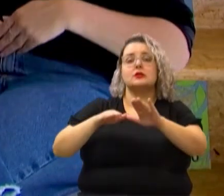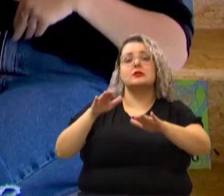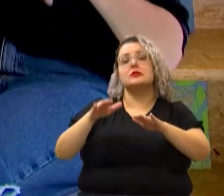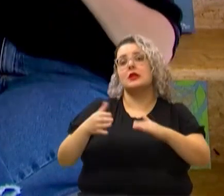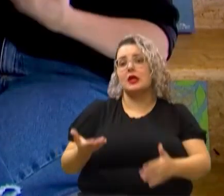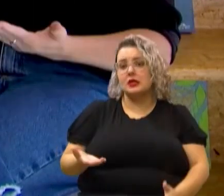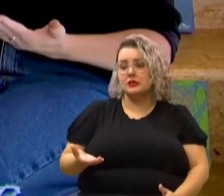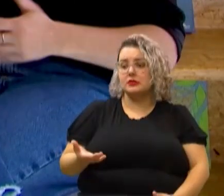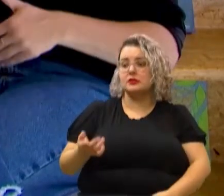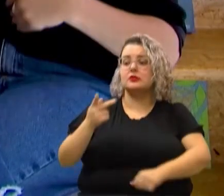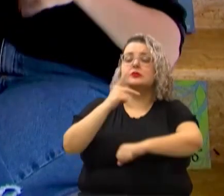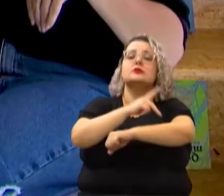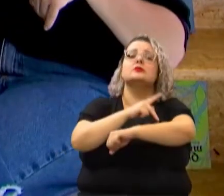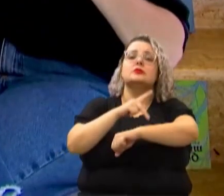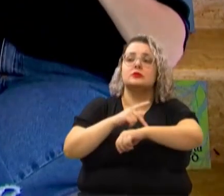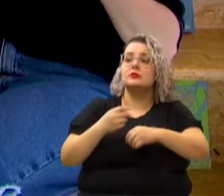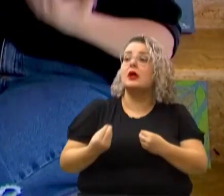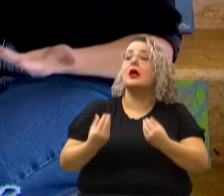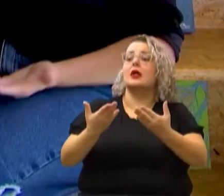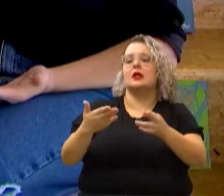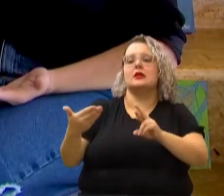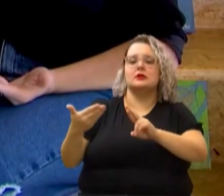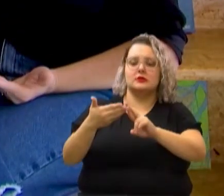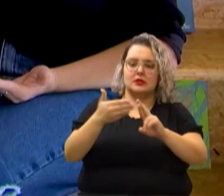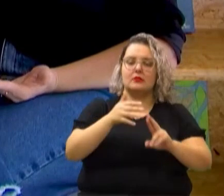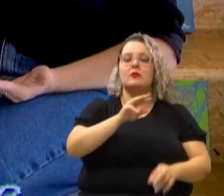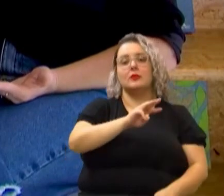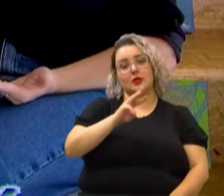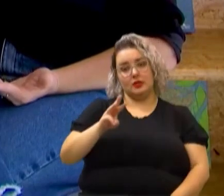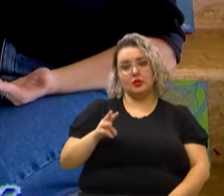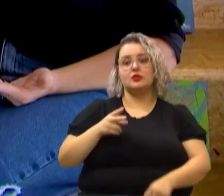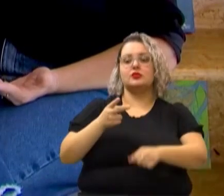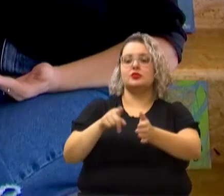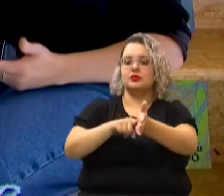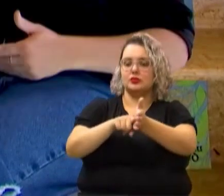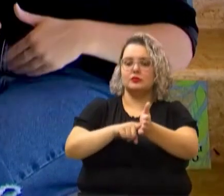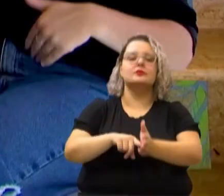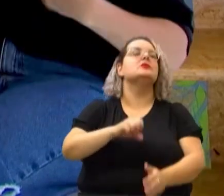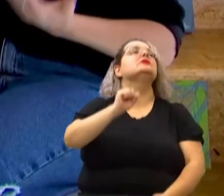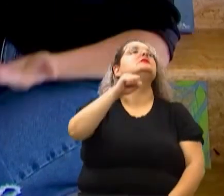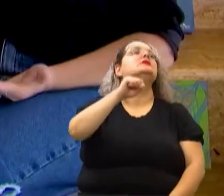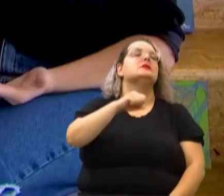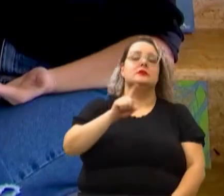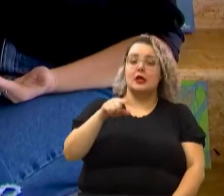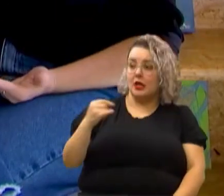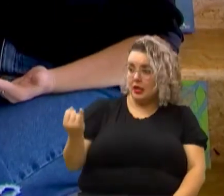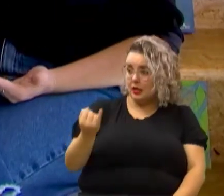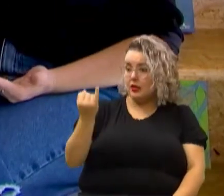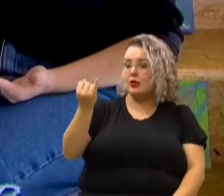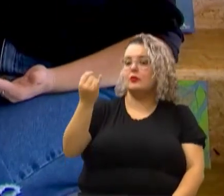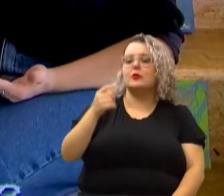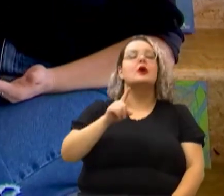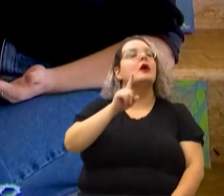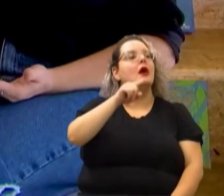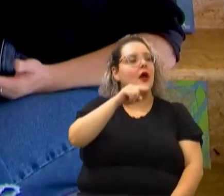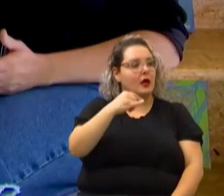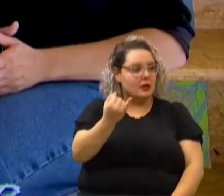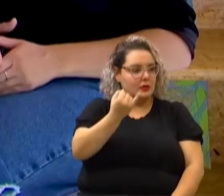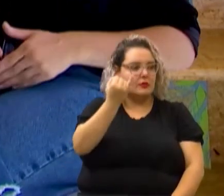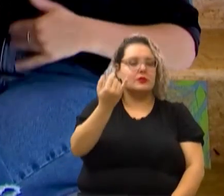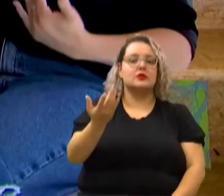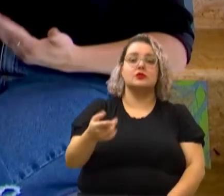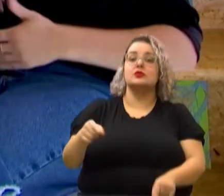os educadores também darem referências de sites de pesquisa né é super importante que a gente faça isso